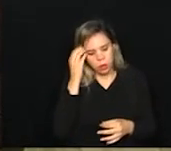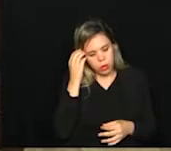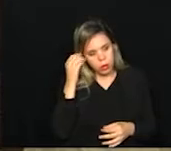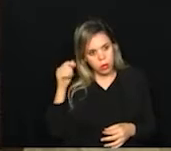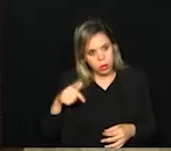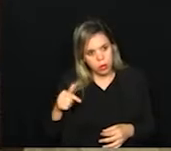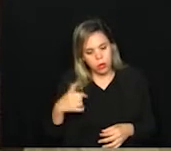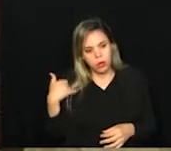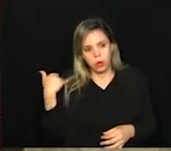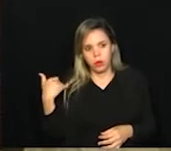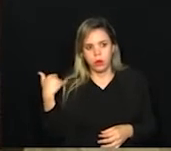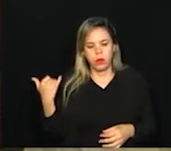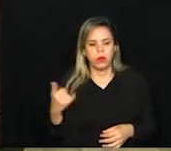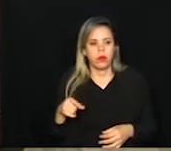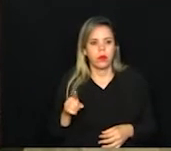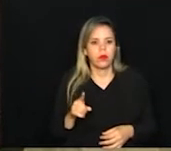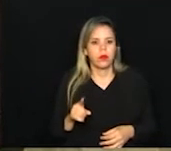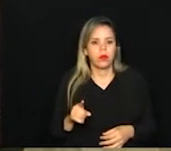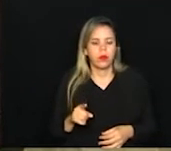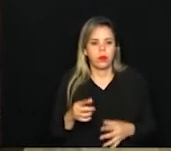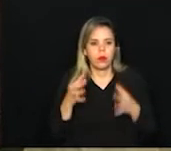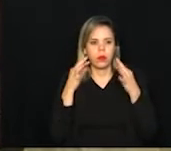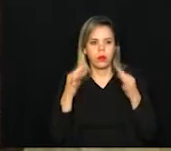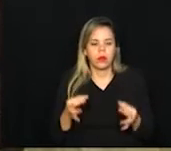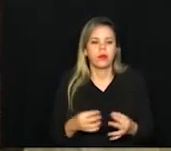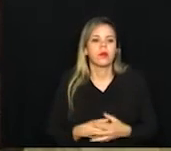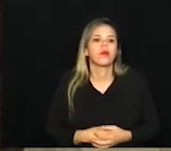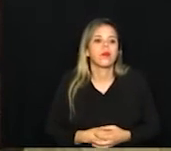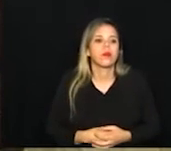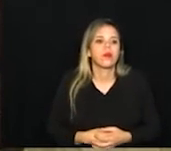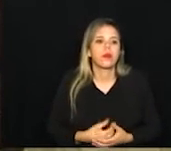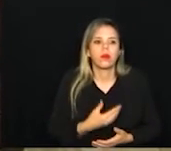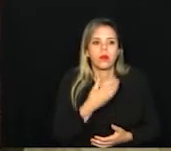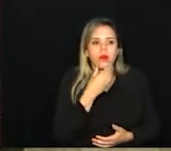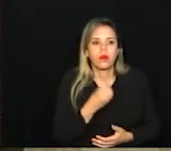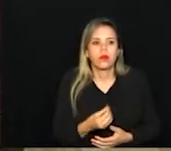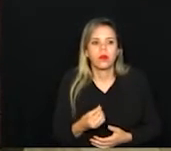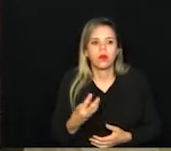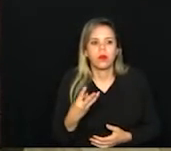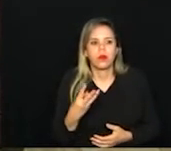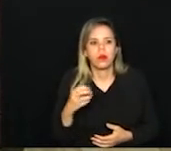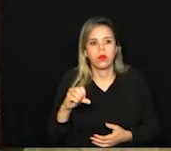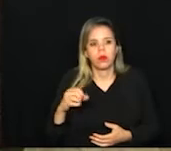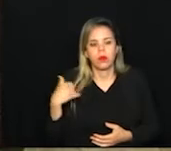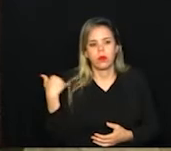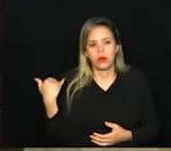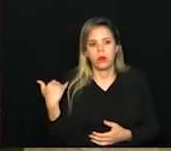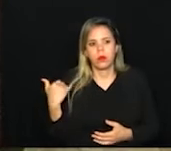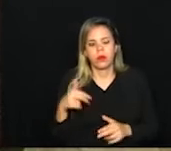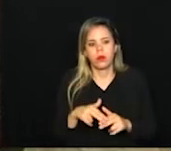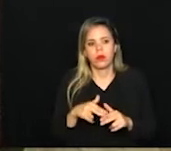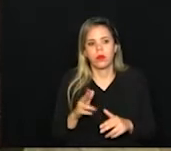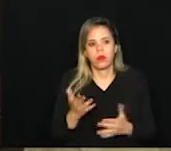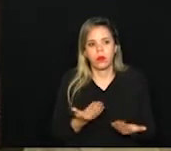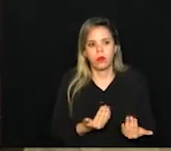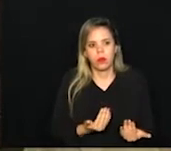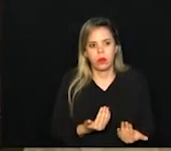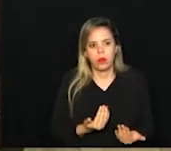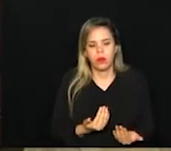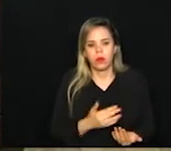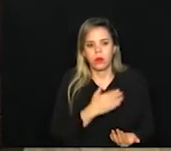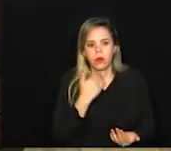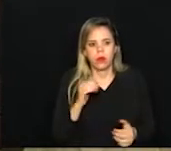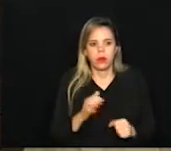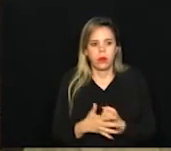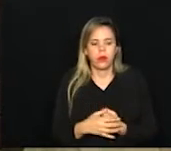para a faixa etária, para você que está nos acompanhando. Homem de apenas 39 anos, portanto jovem, perdeu a vida